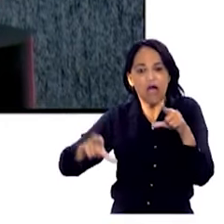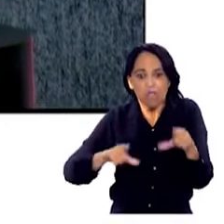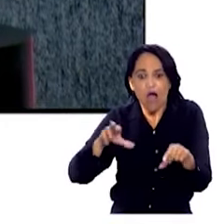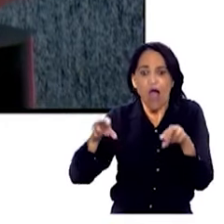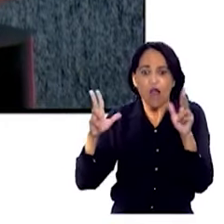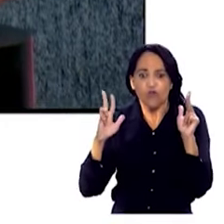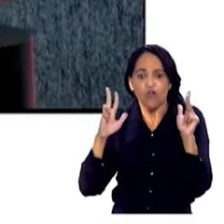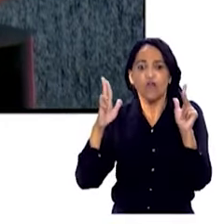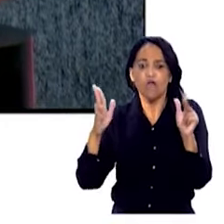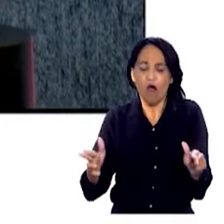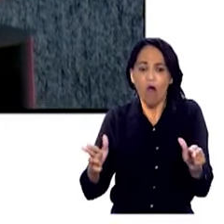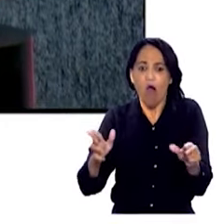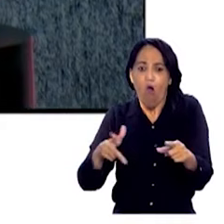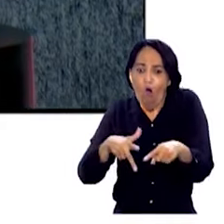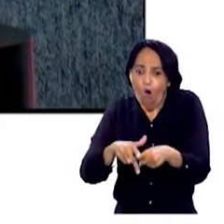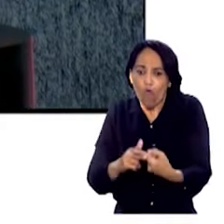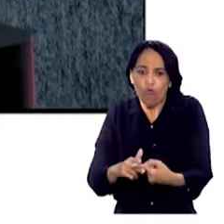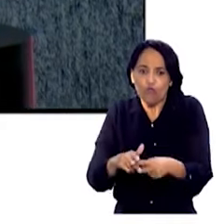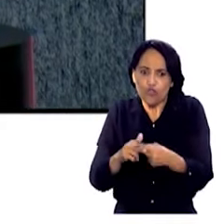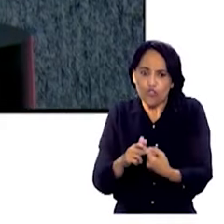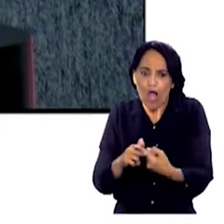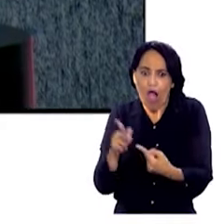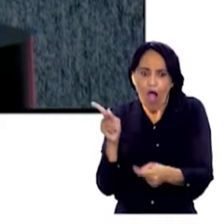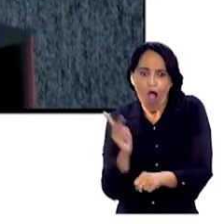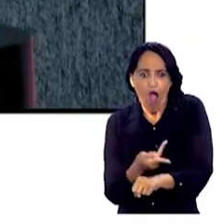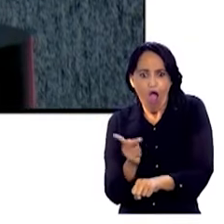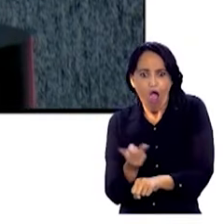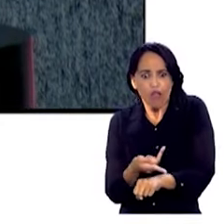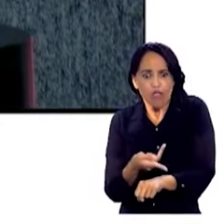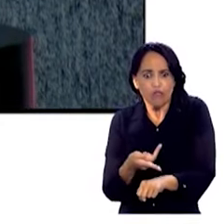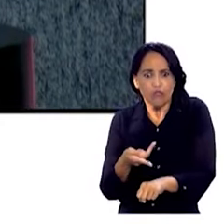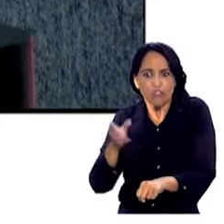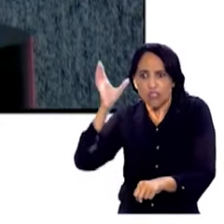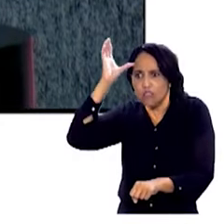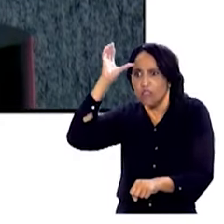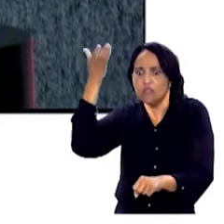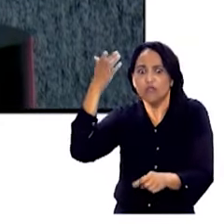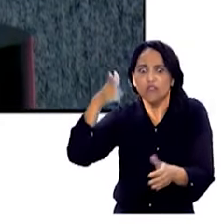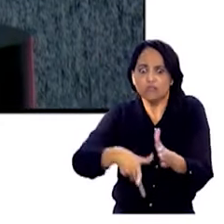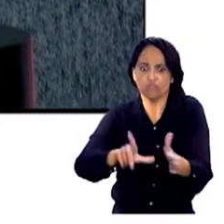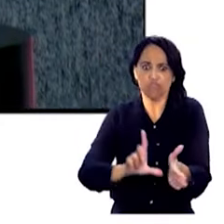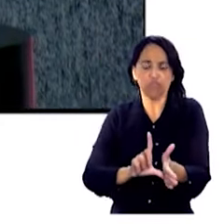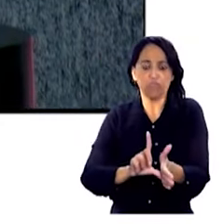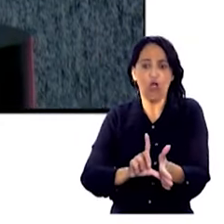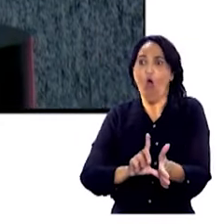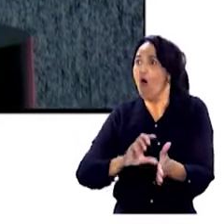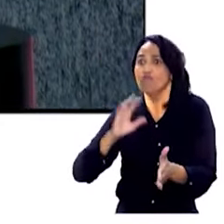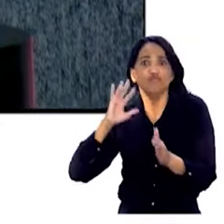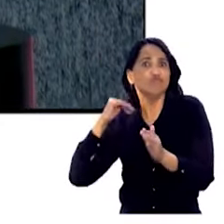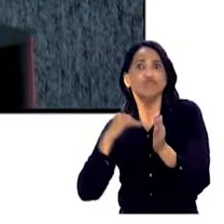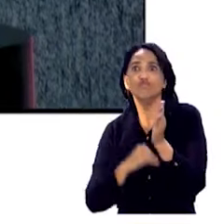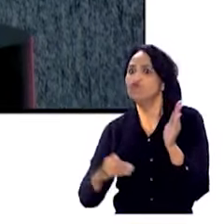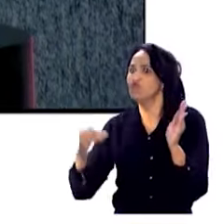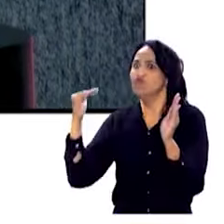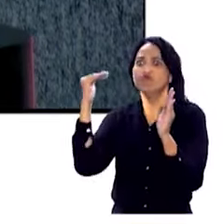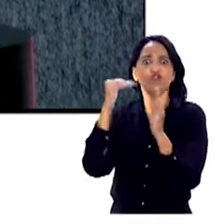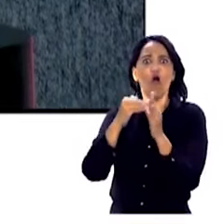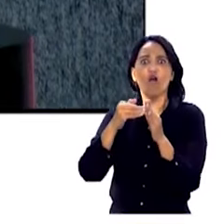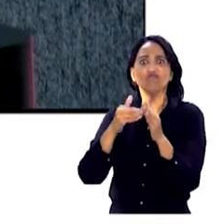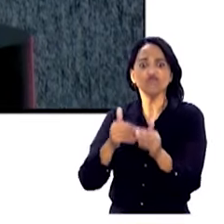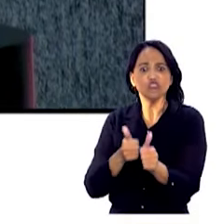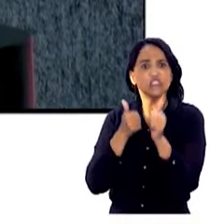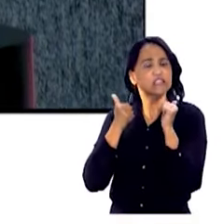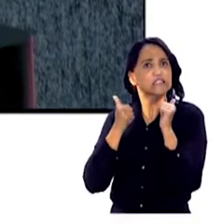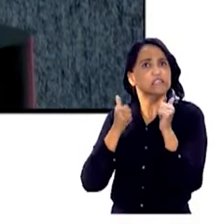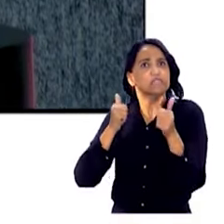decisões anteriores todo mundo que acompanha a jurisprudência do Superior Tribunal de Justiça A jurisprudência do